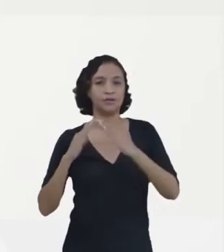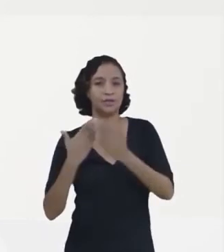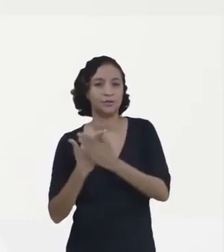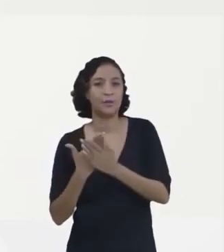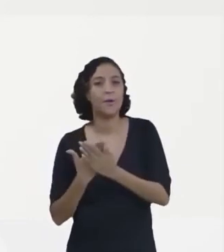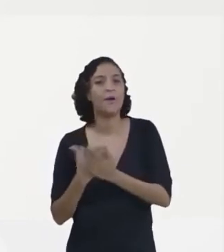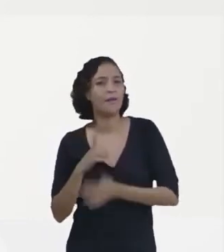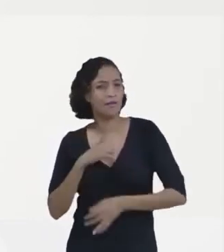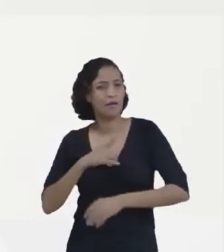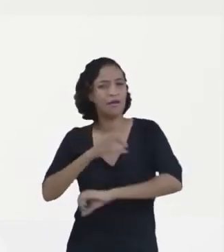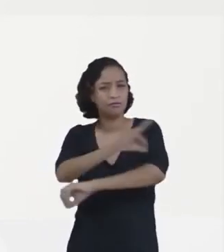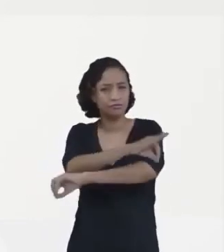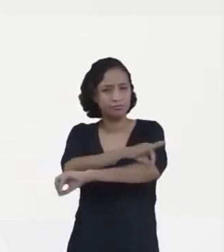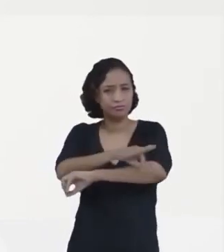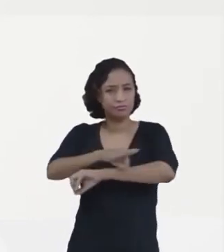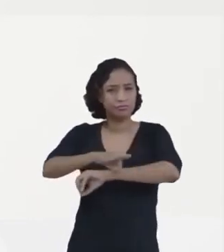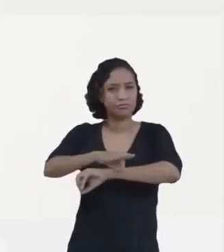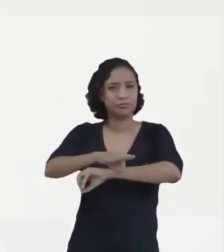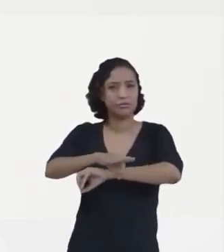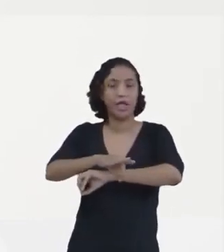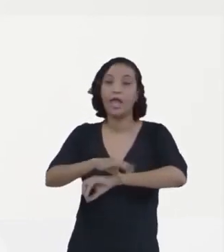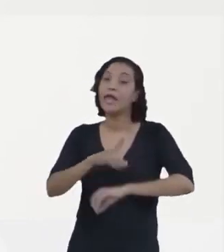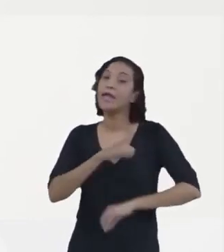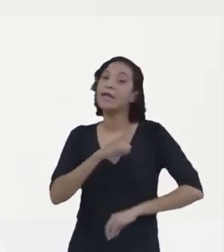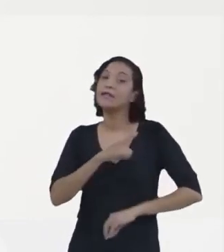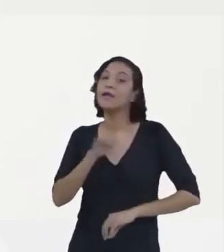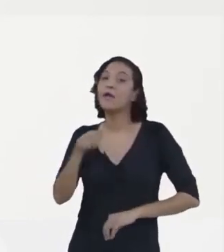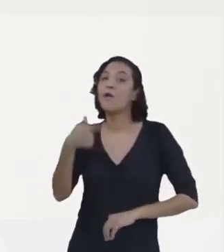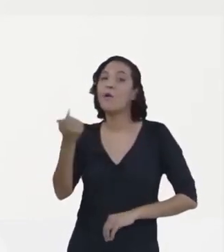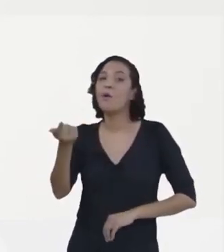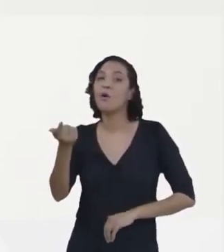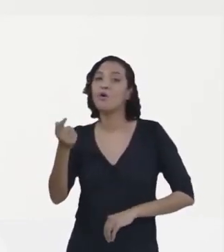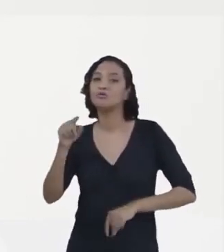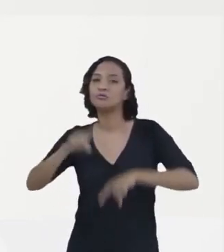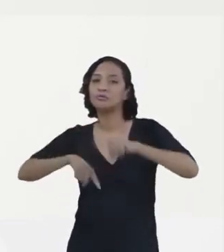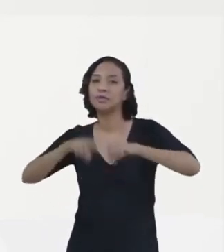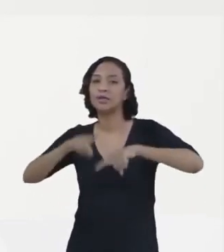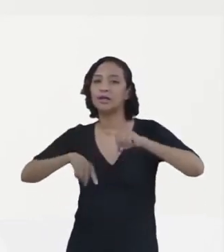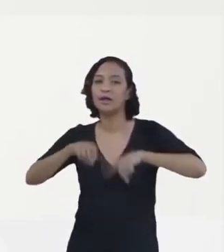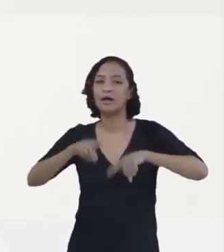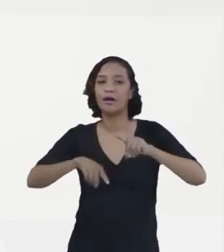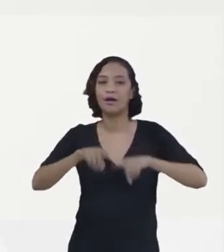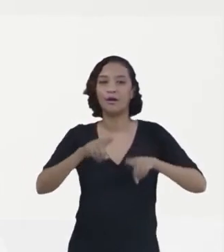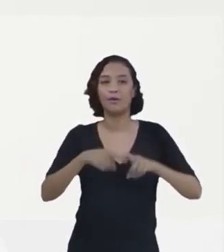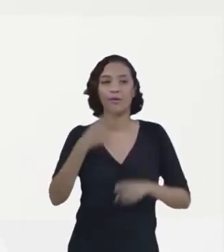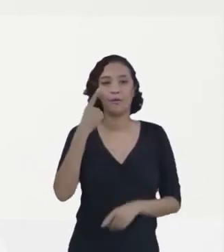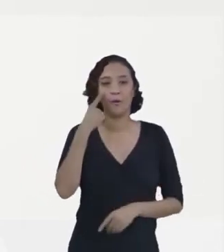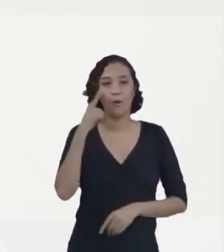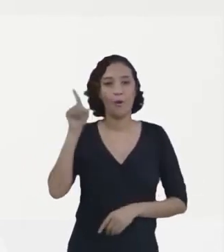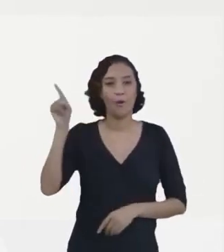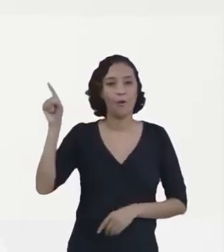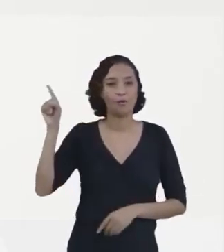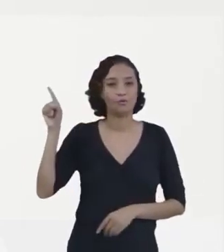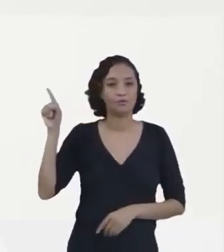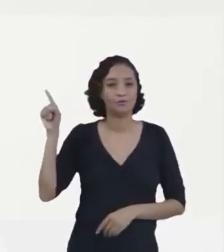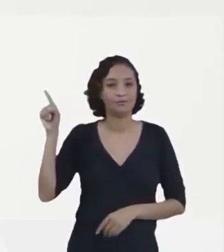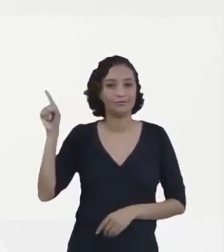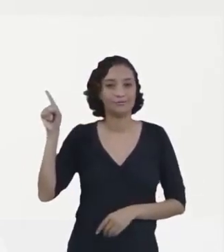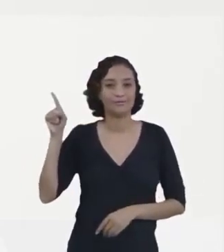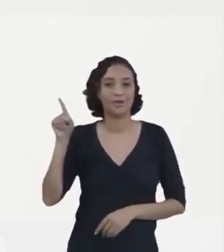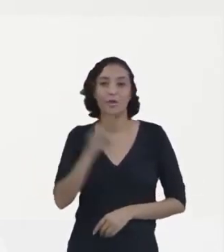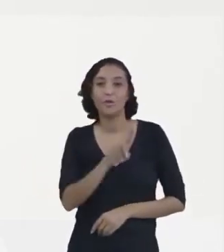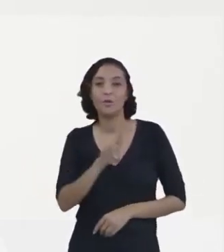temos agora uma bem maior que a régua, que é a fita métrica.